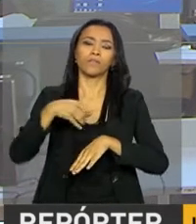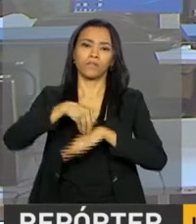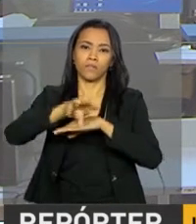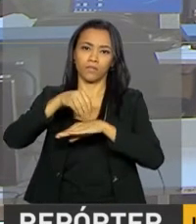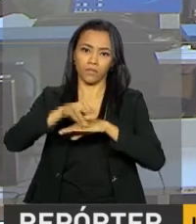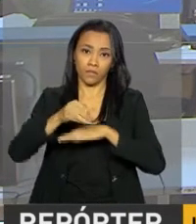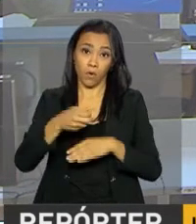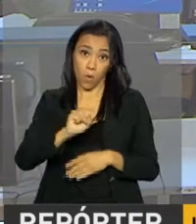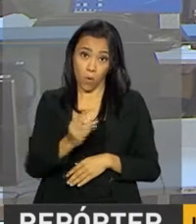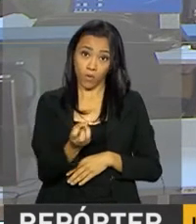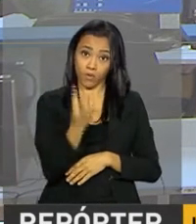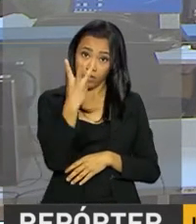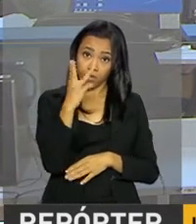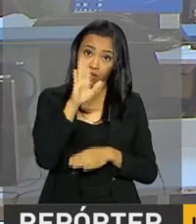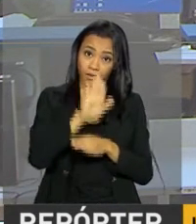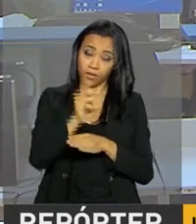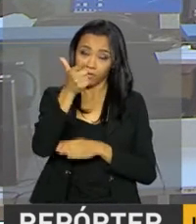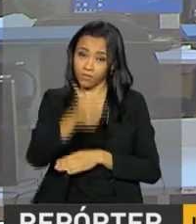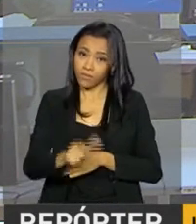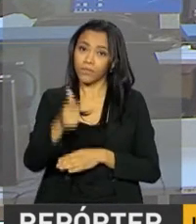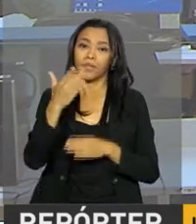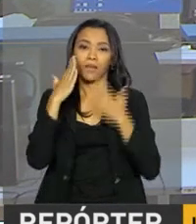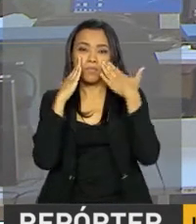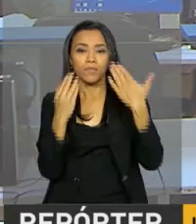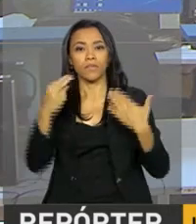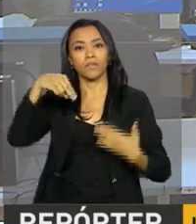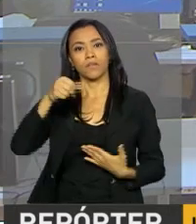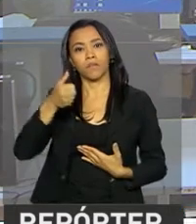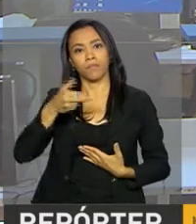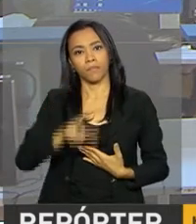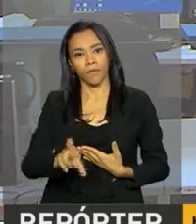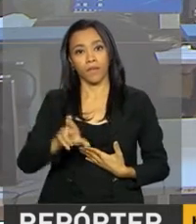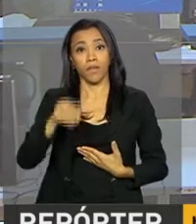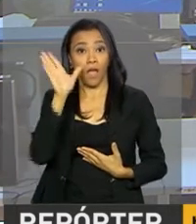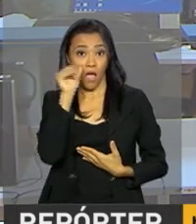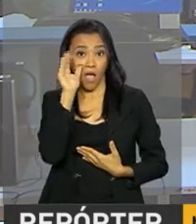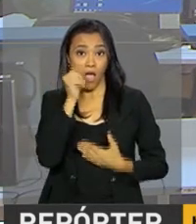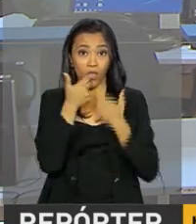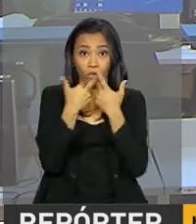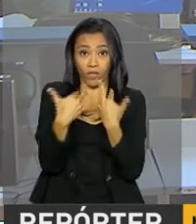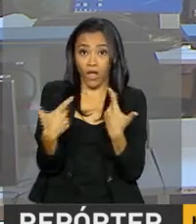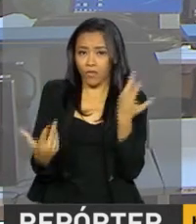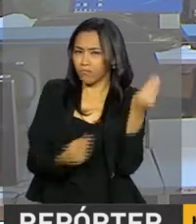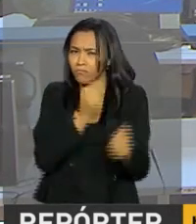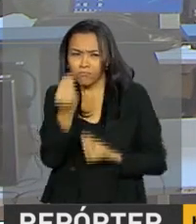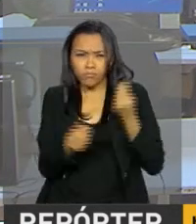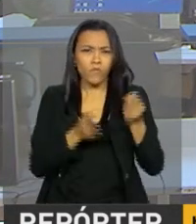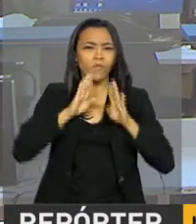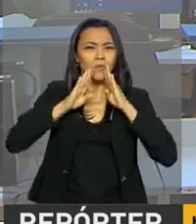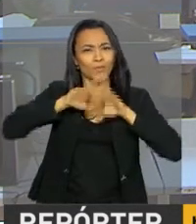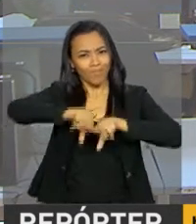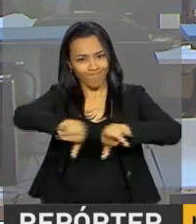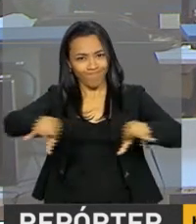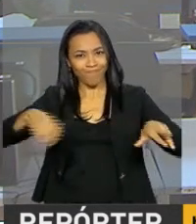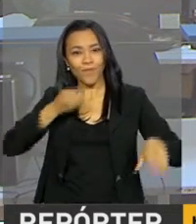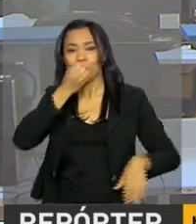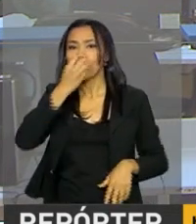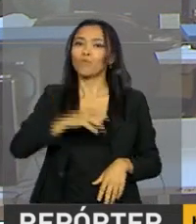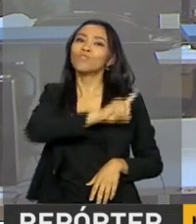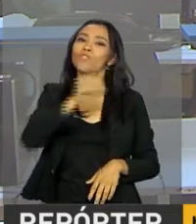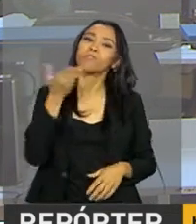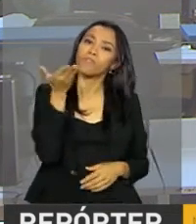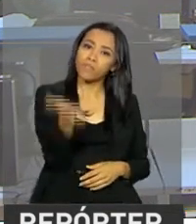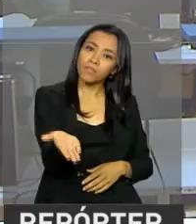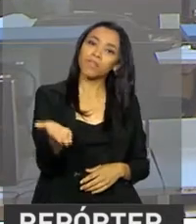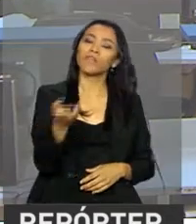3 horas da tarde na próxima edição do Repórter NBR. Acompanhe as novidades também pelas nossas redes sociais. Um bom dia para